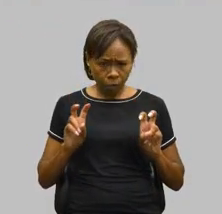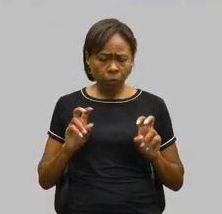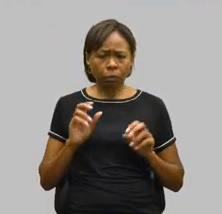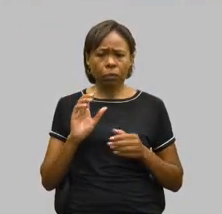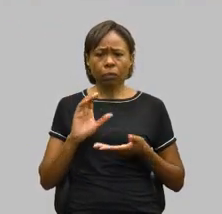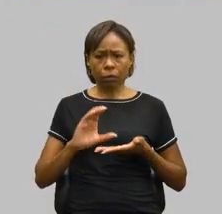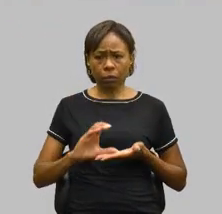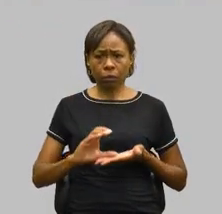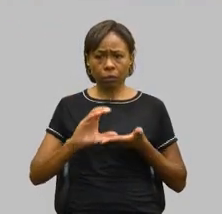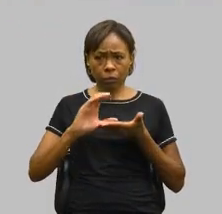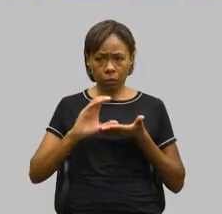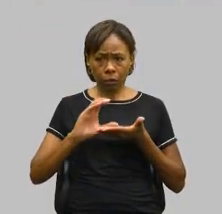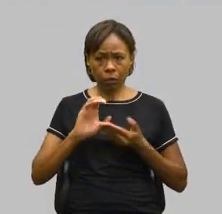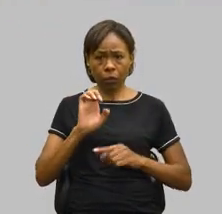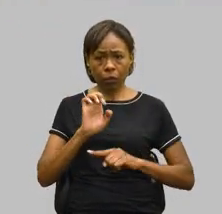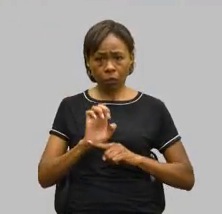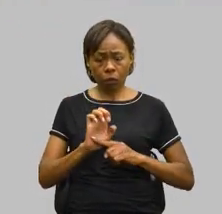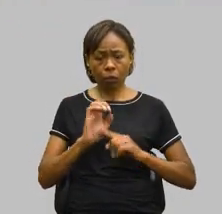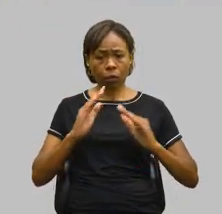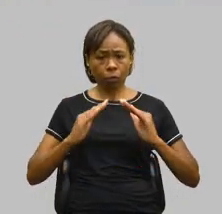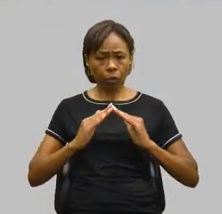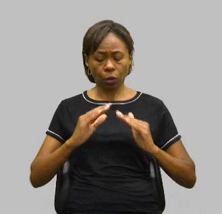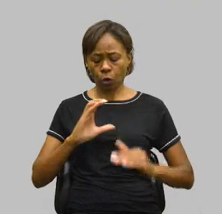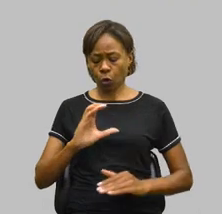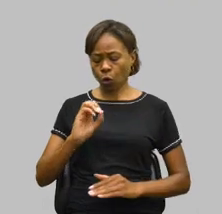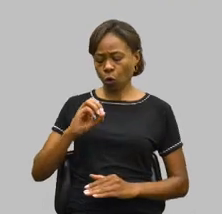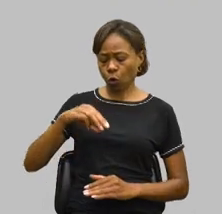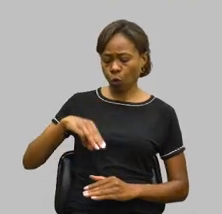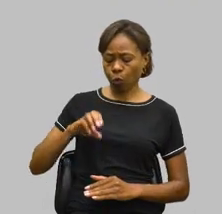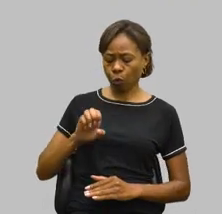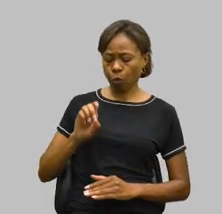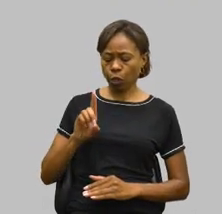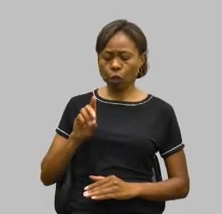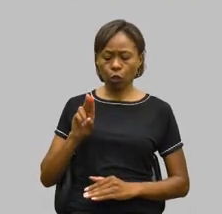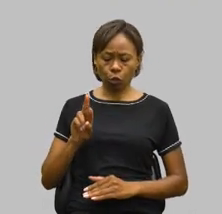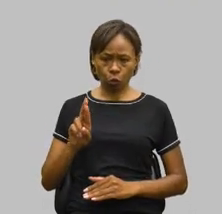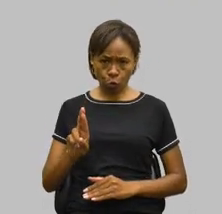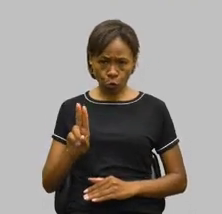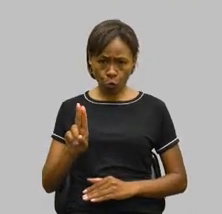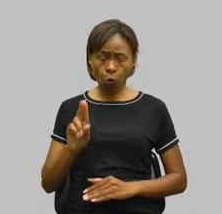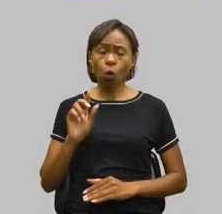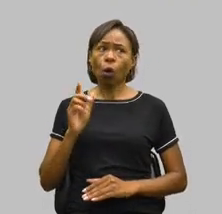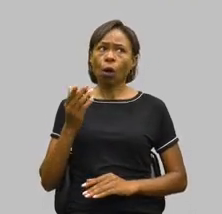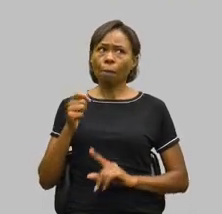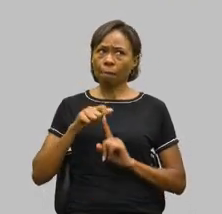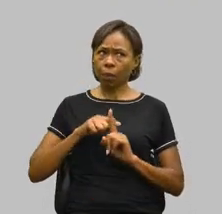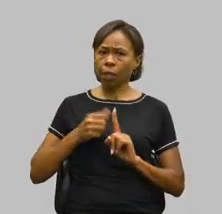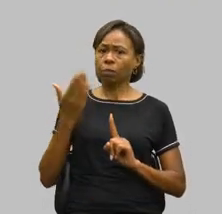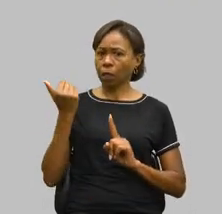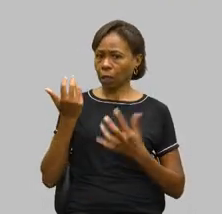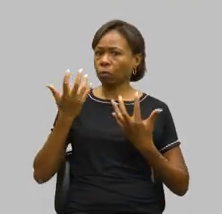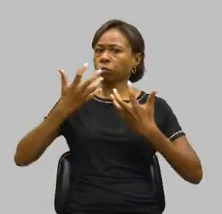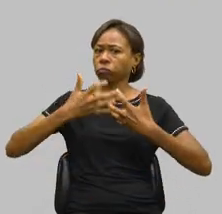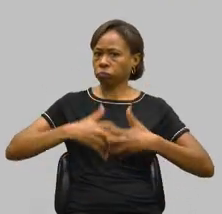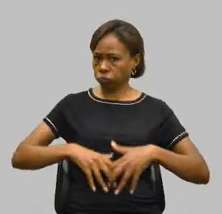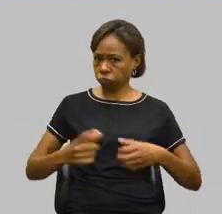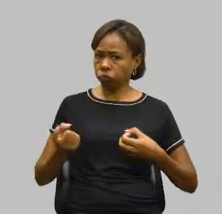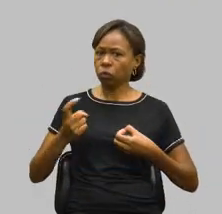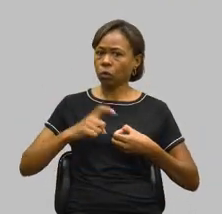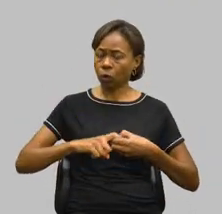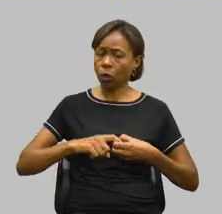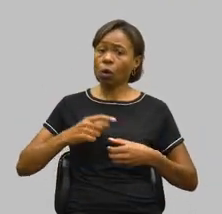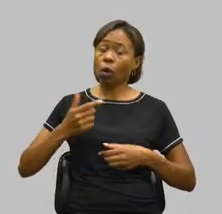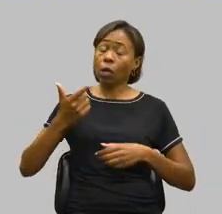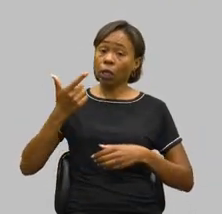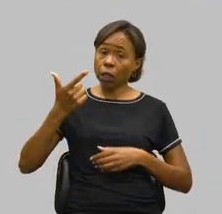eh Estadual de habitação o conedu ele foi reativado no mês passado sim e o próximo passo dele é reativar a